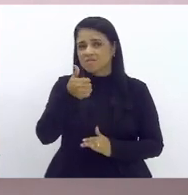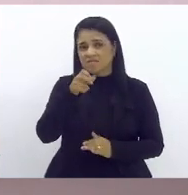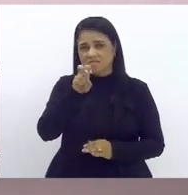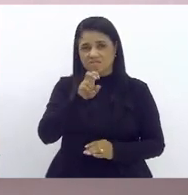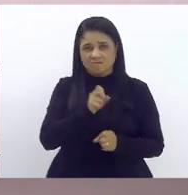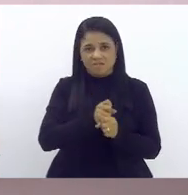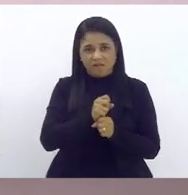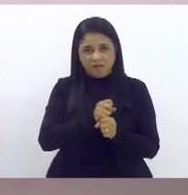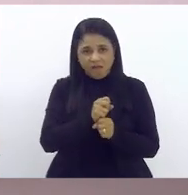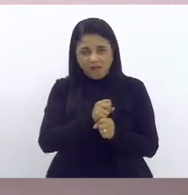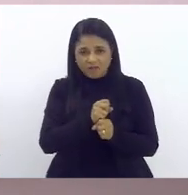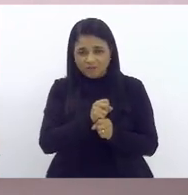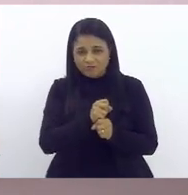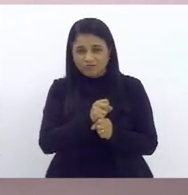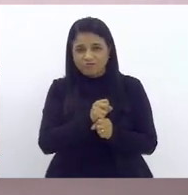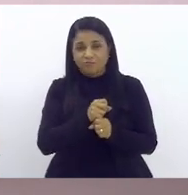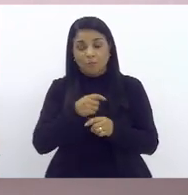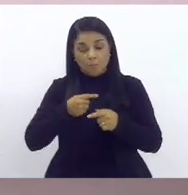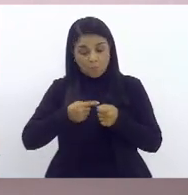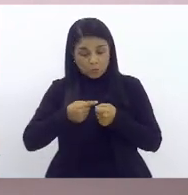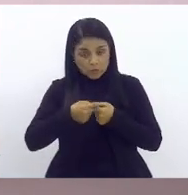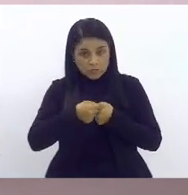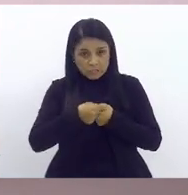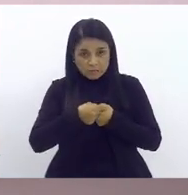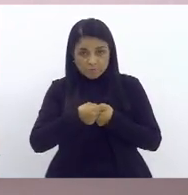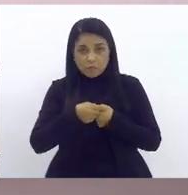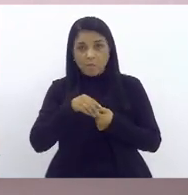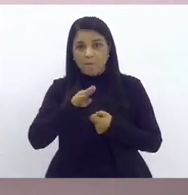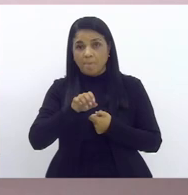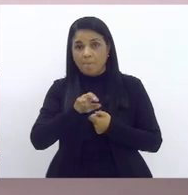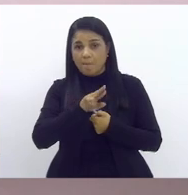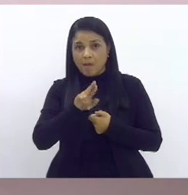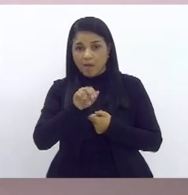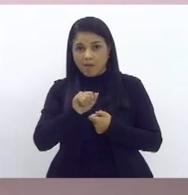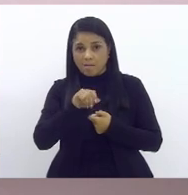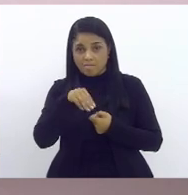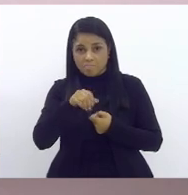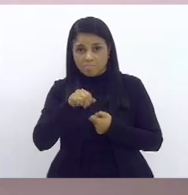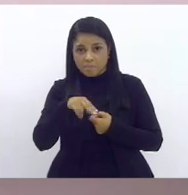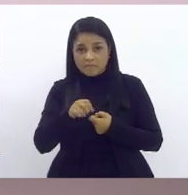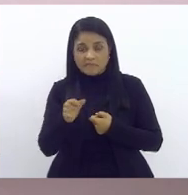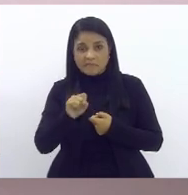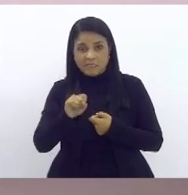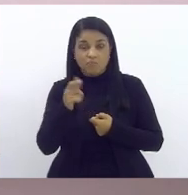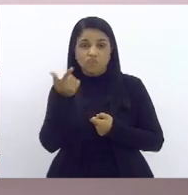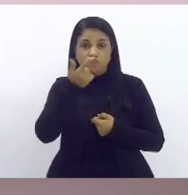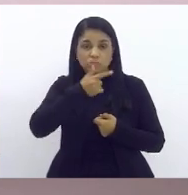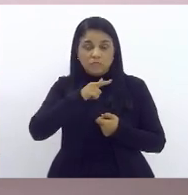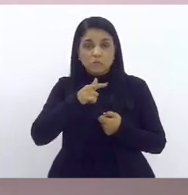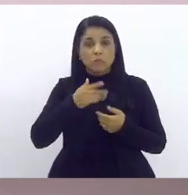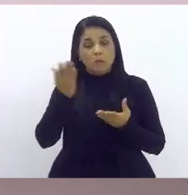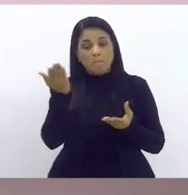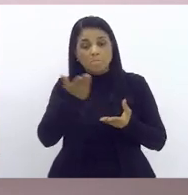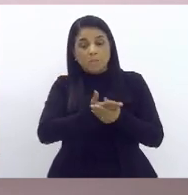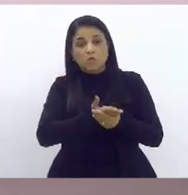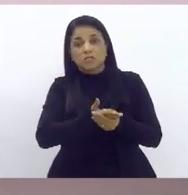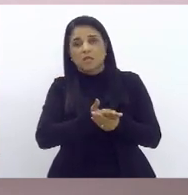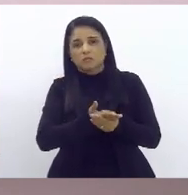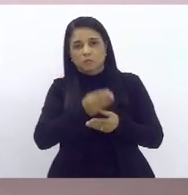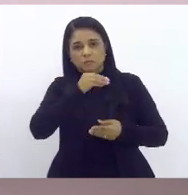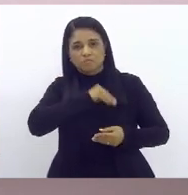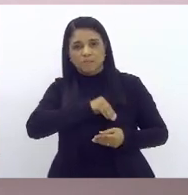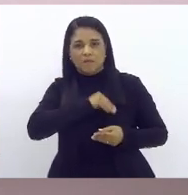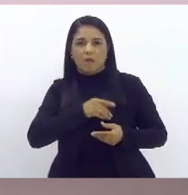E o nosso município, nós só conquistamos o piso através de uma ação. Mas eu gostaria de dizer também que o